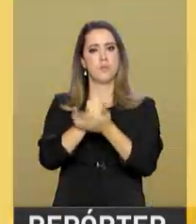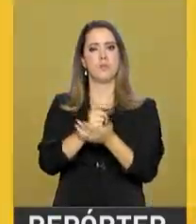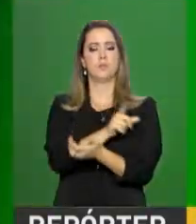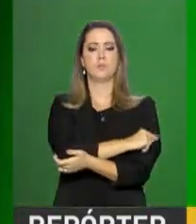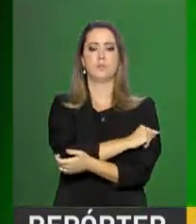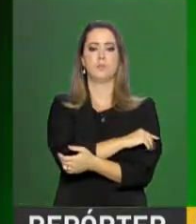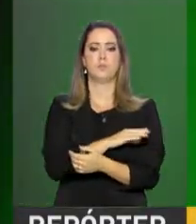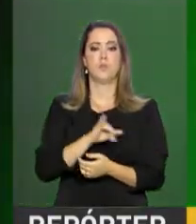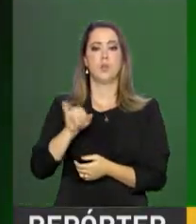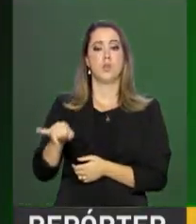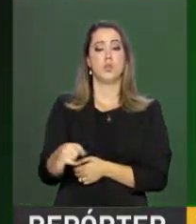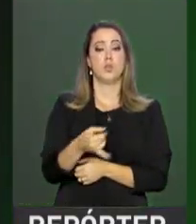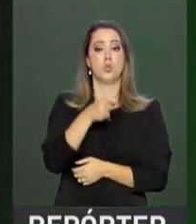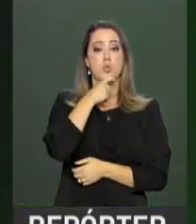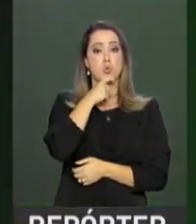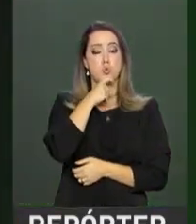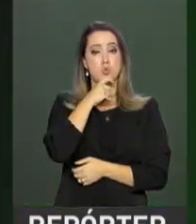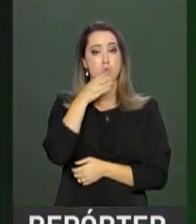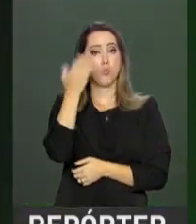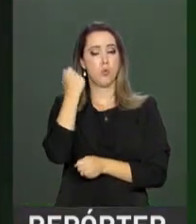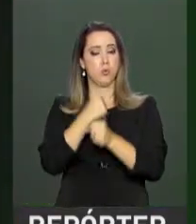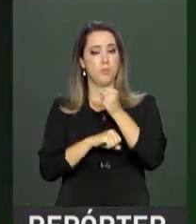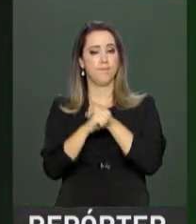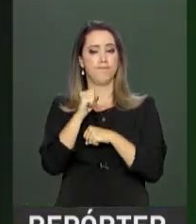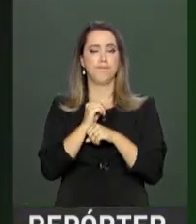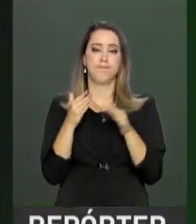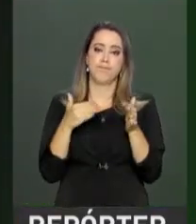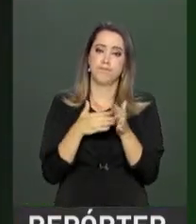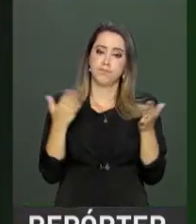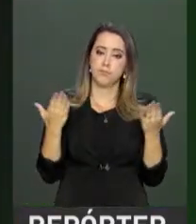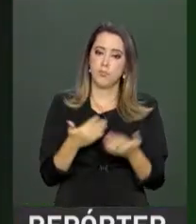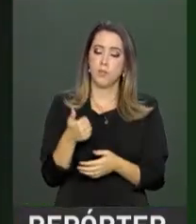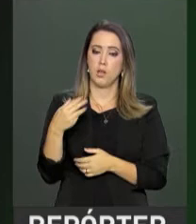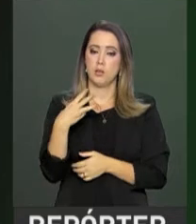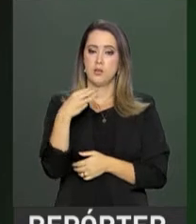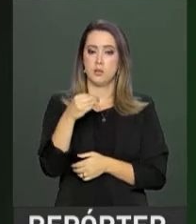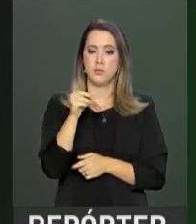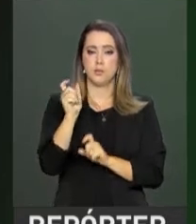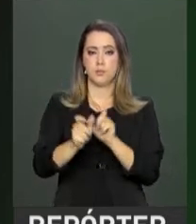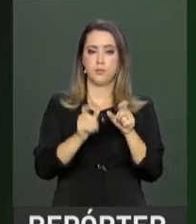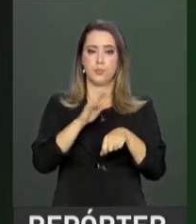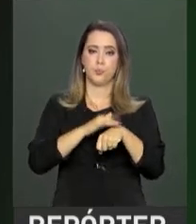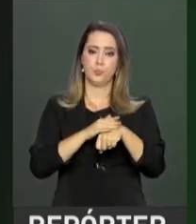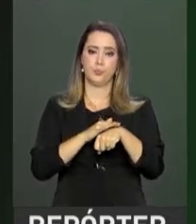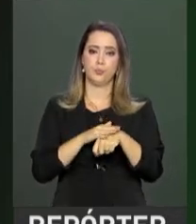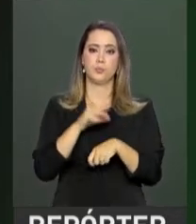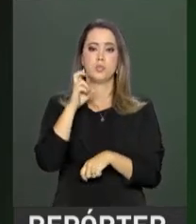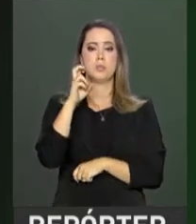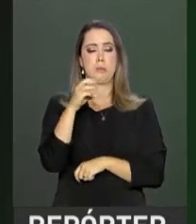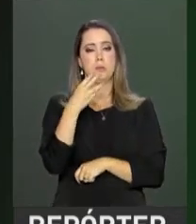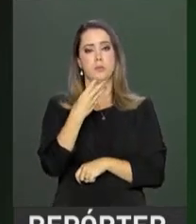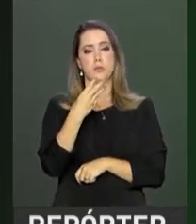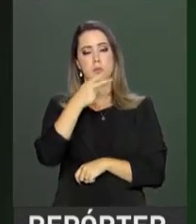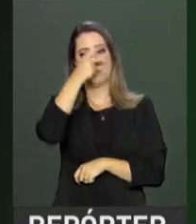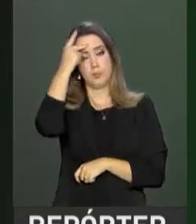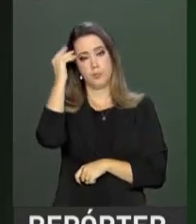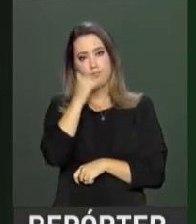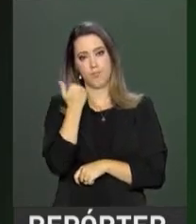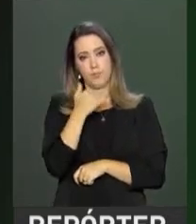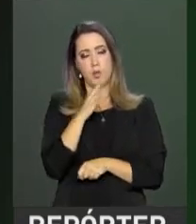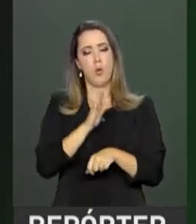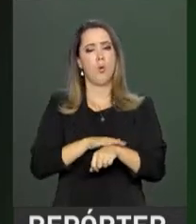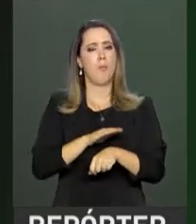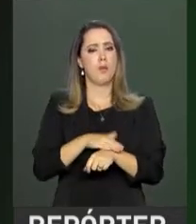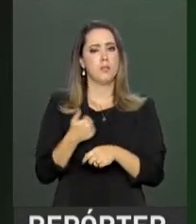de julho do ano passado até hoje foram confirmados 130 casos de febre amarela 53 pessoas morreram no mesmo